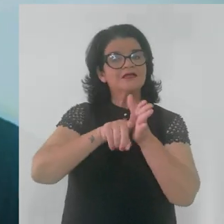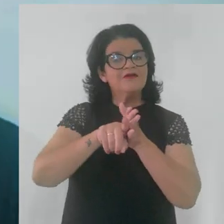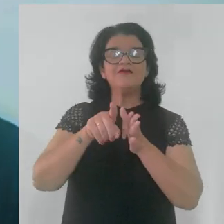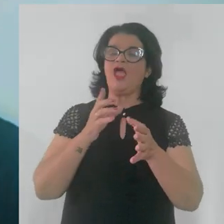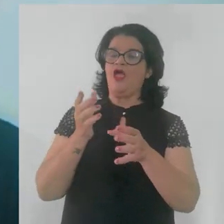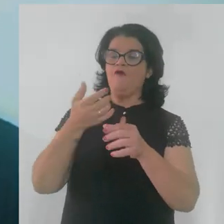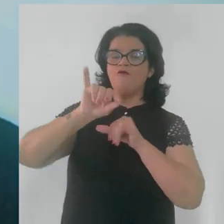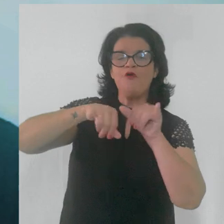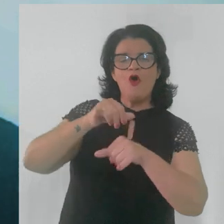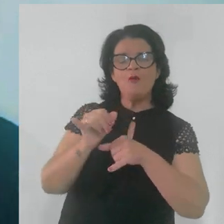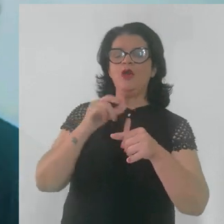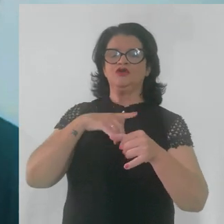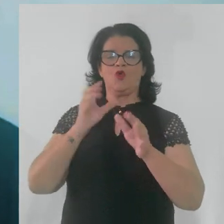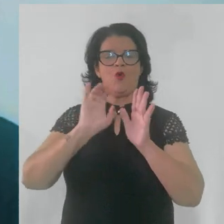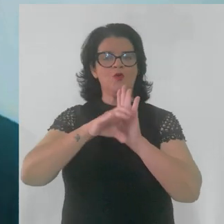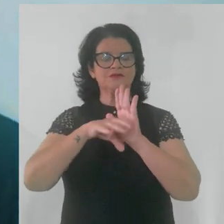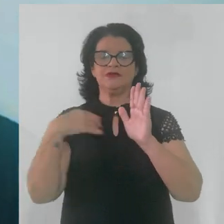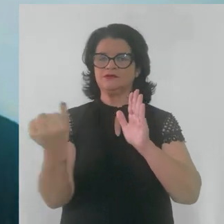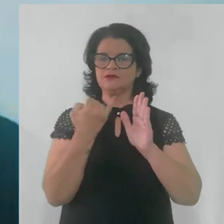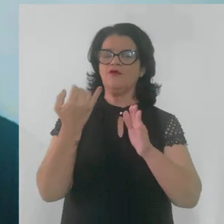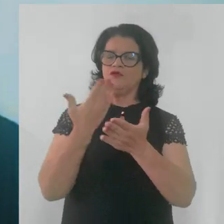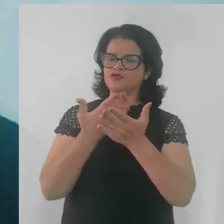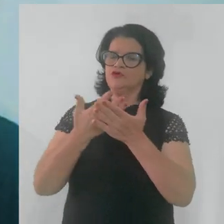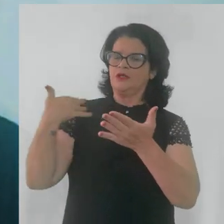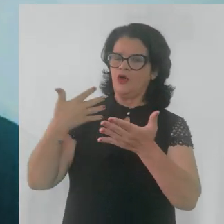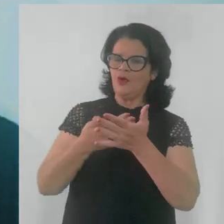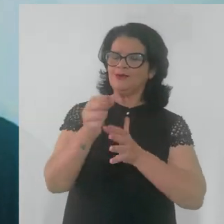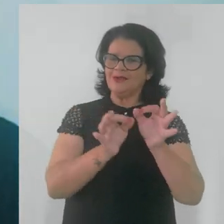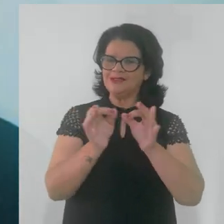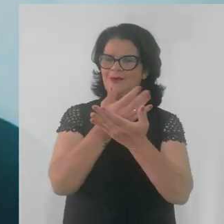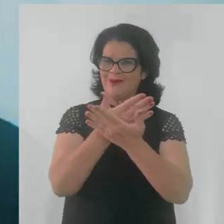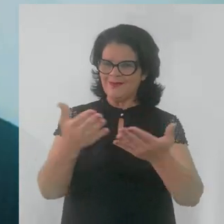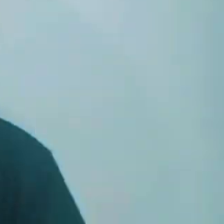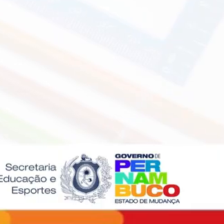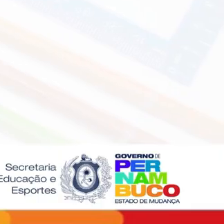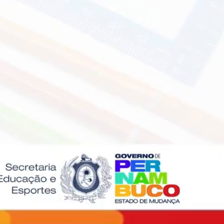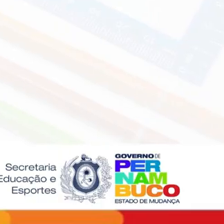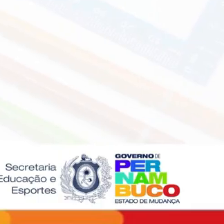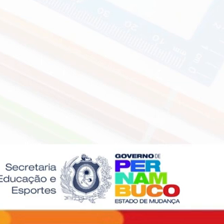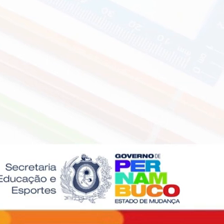revisar as fórmulas e conceitos-chave que foram estudados ao longo de sua preparação.